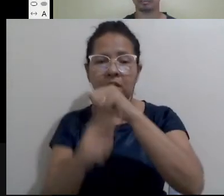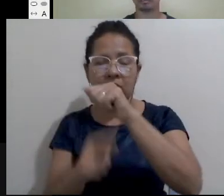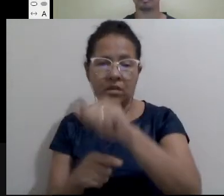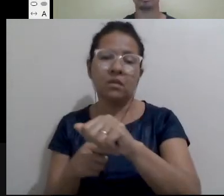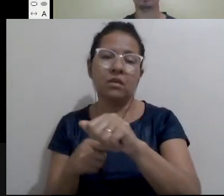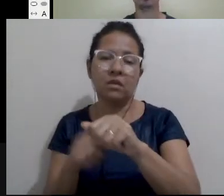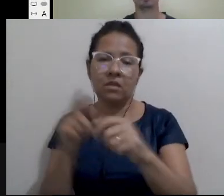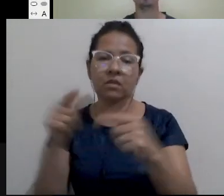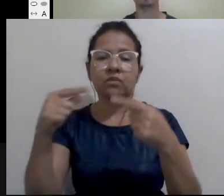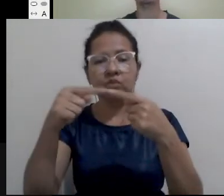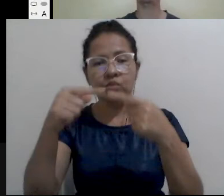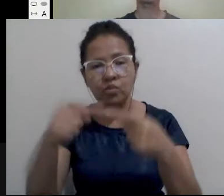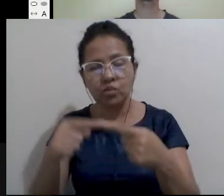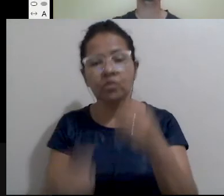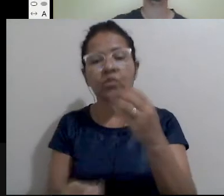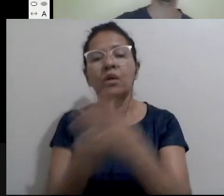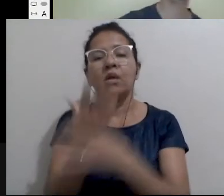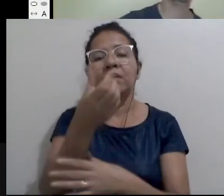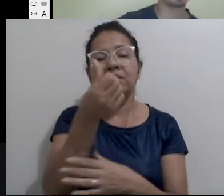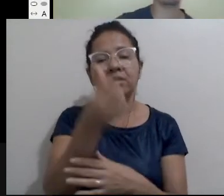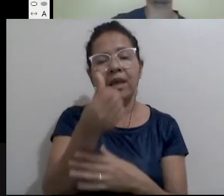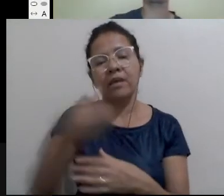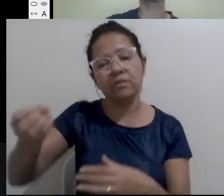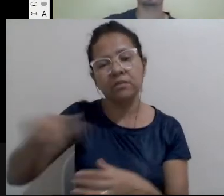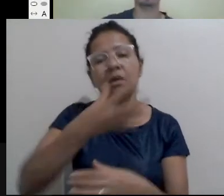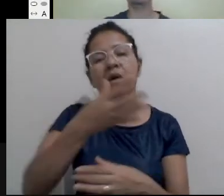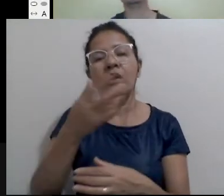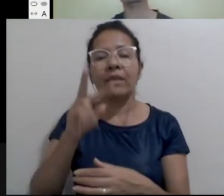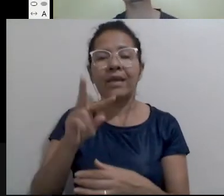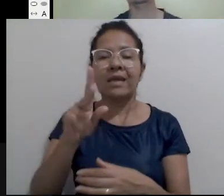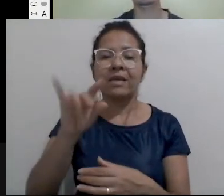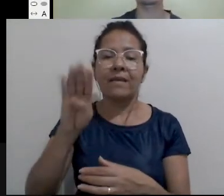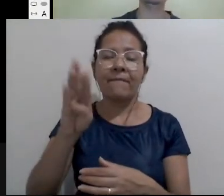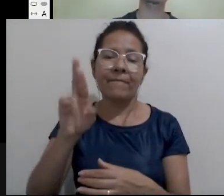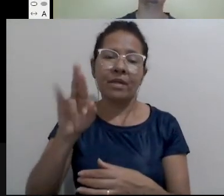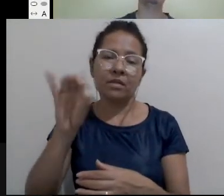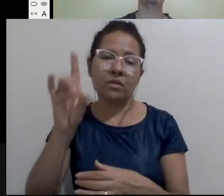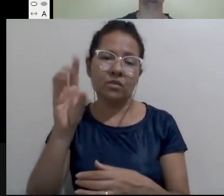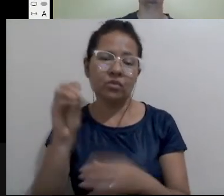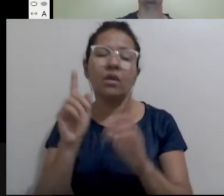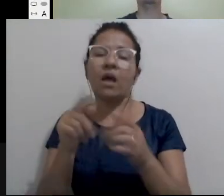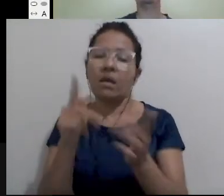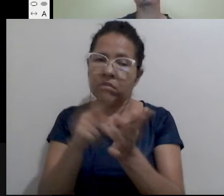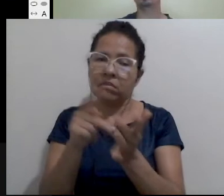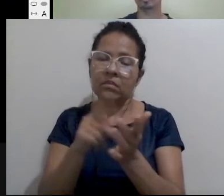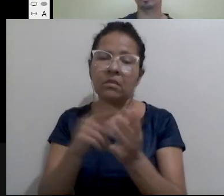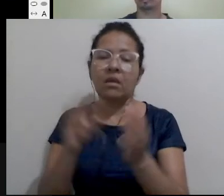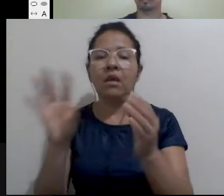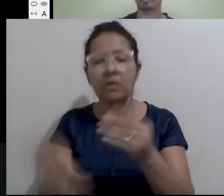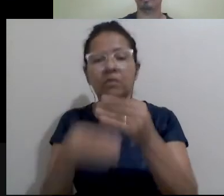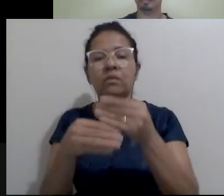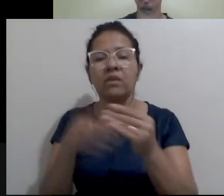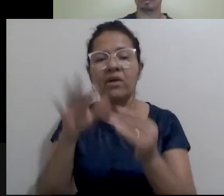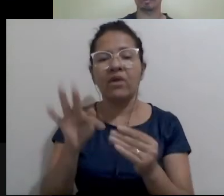aqui, ok? Para gerar os 6 novos orbitais híbridos, e aí sim eles seriam ocupados pelos